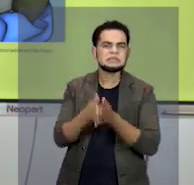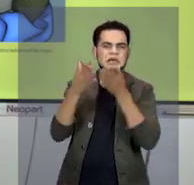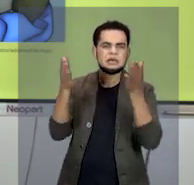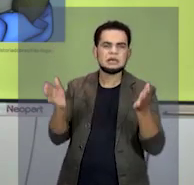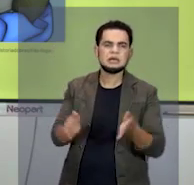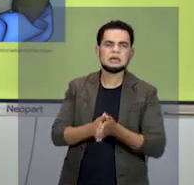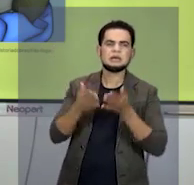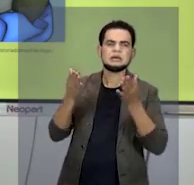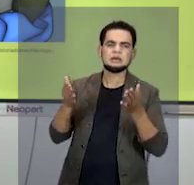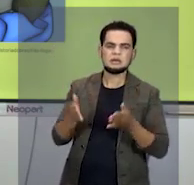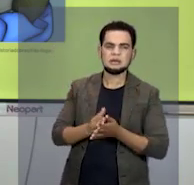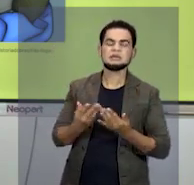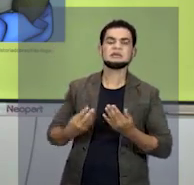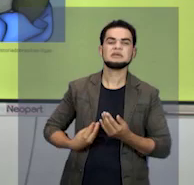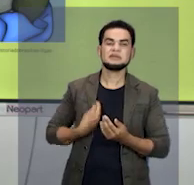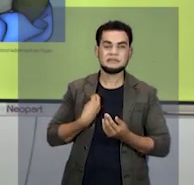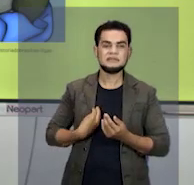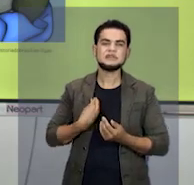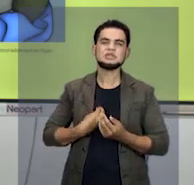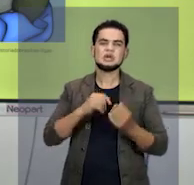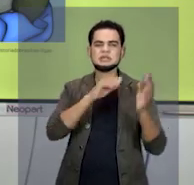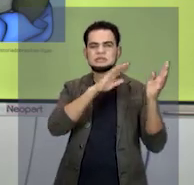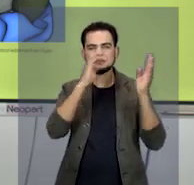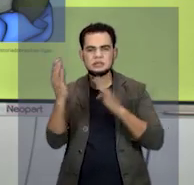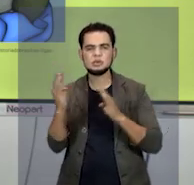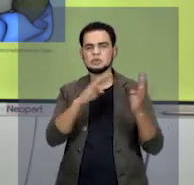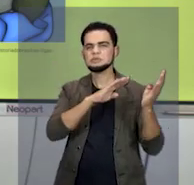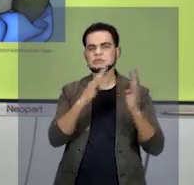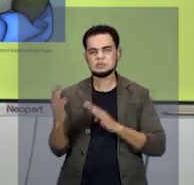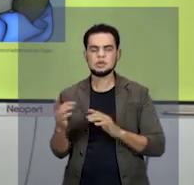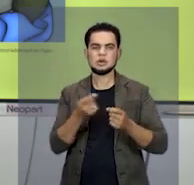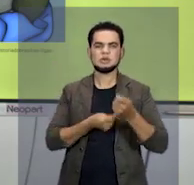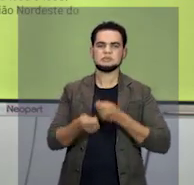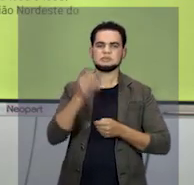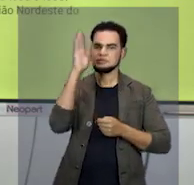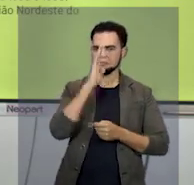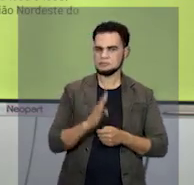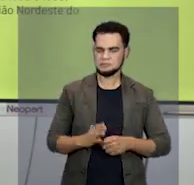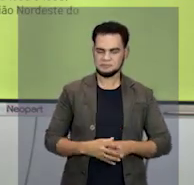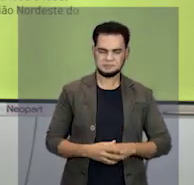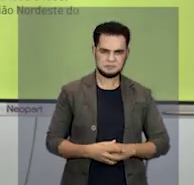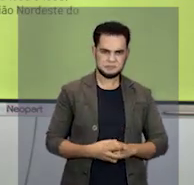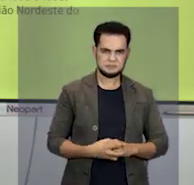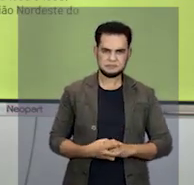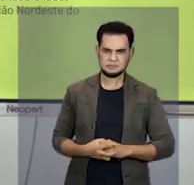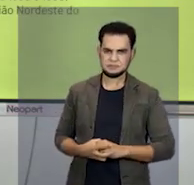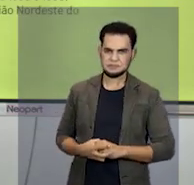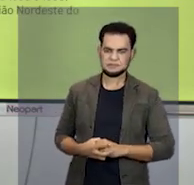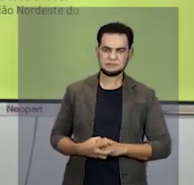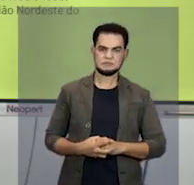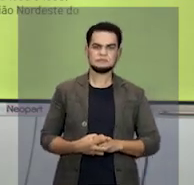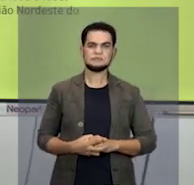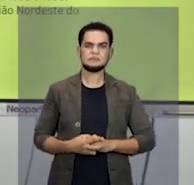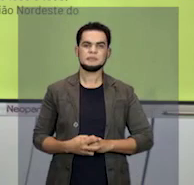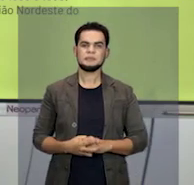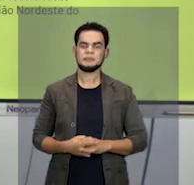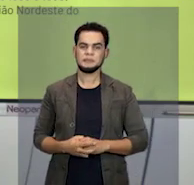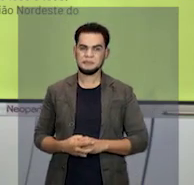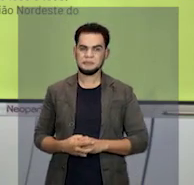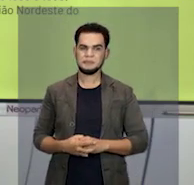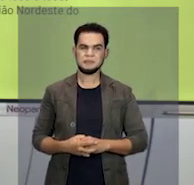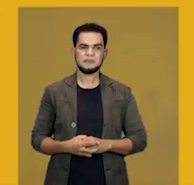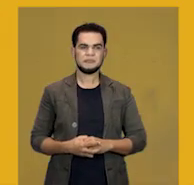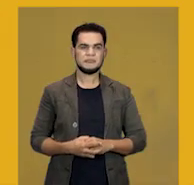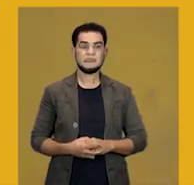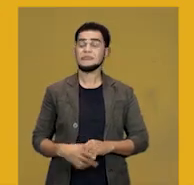que vivenciou nesses grandes ciclos econômicos do Brasil, né? Olha só, o PCB, né, na época,